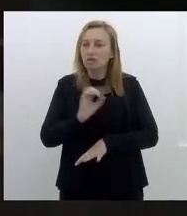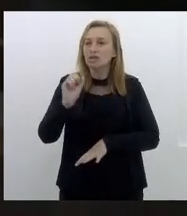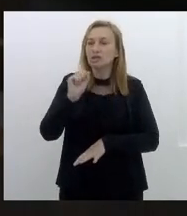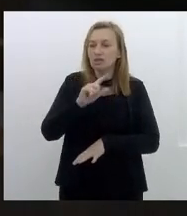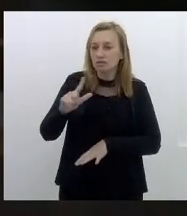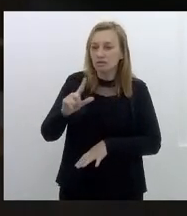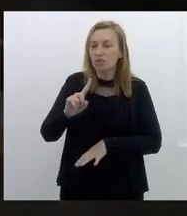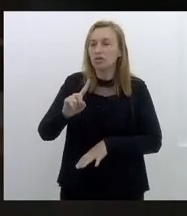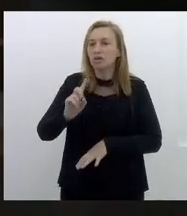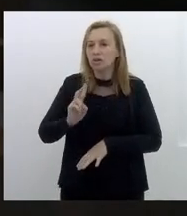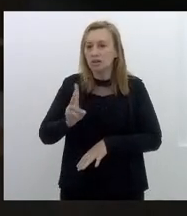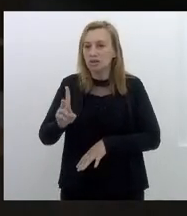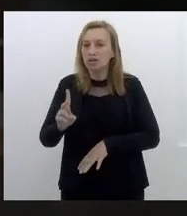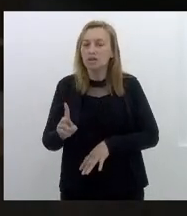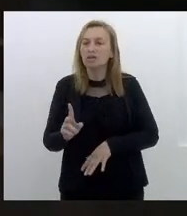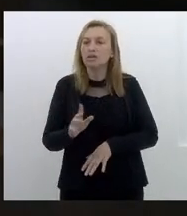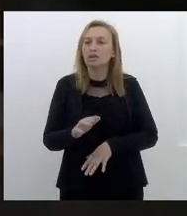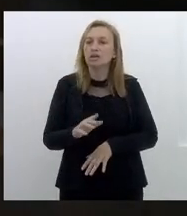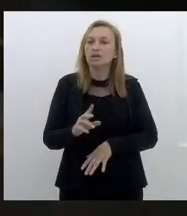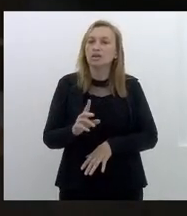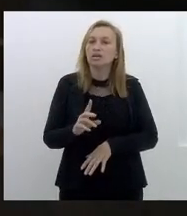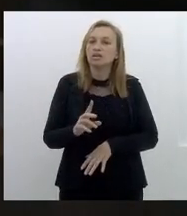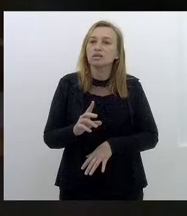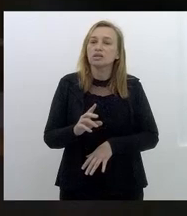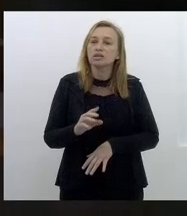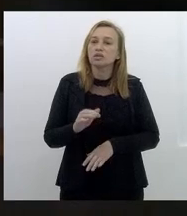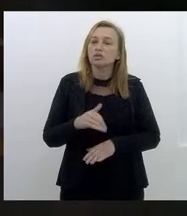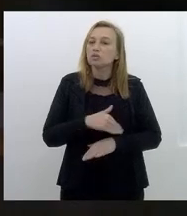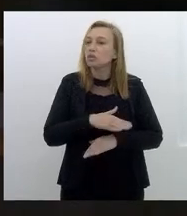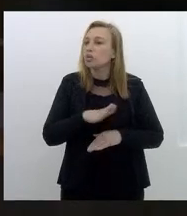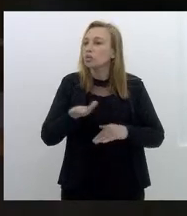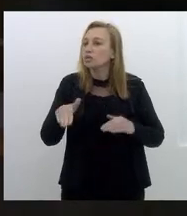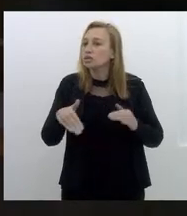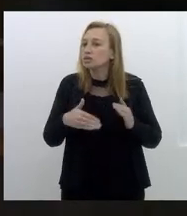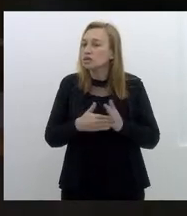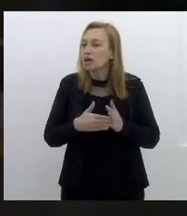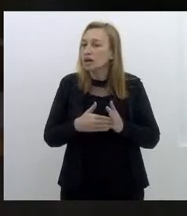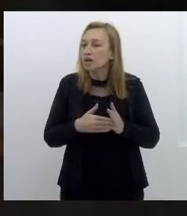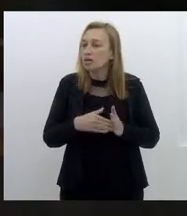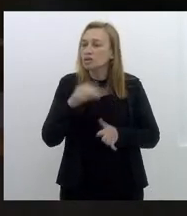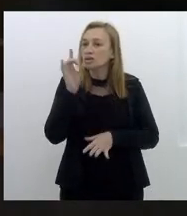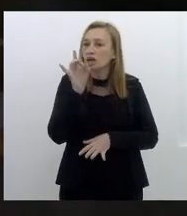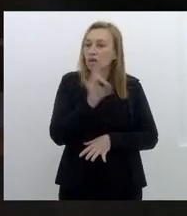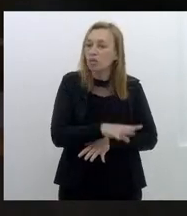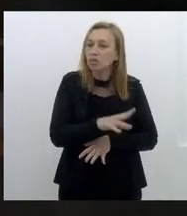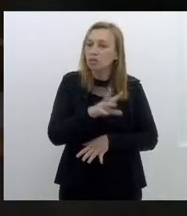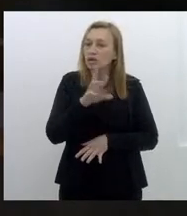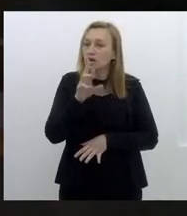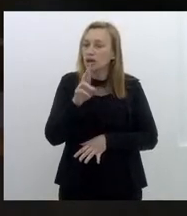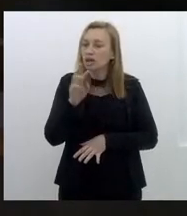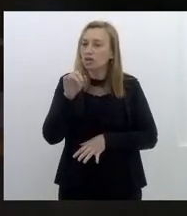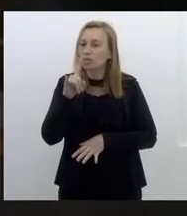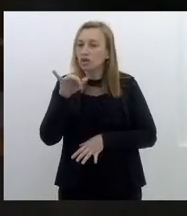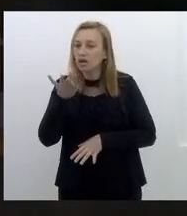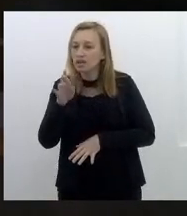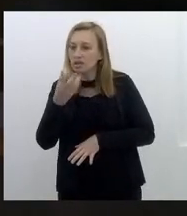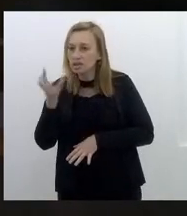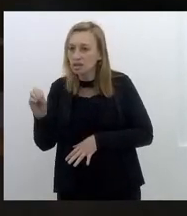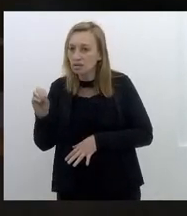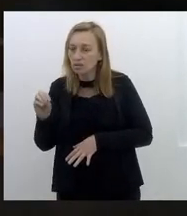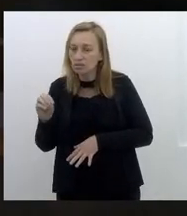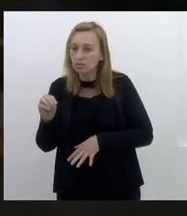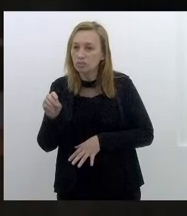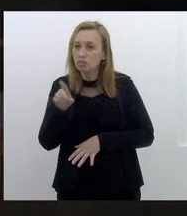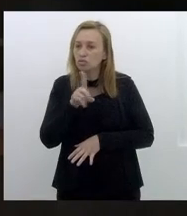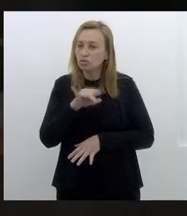policial penal serão equivalente a integralidade da última remuneração da data do óbito do